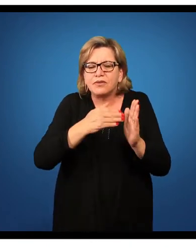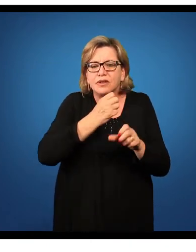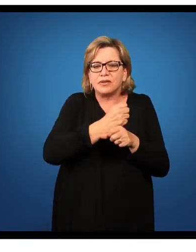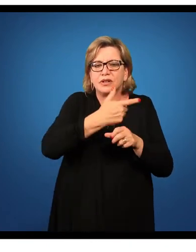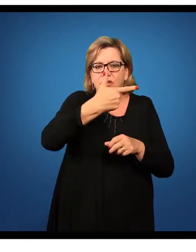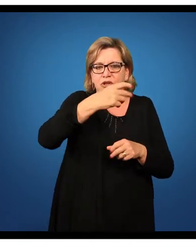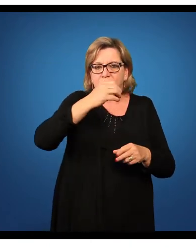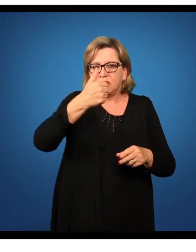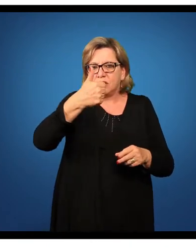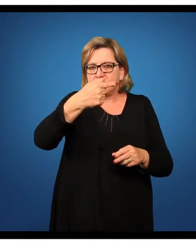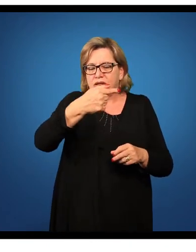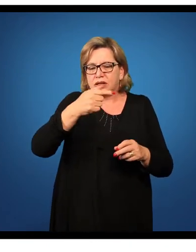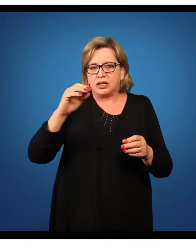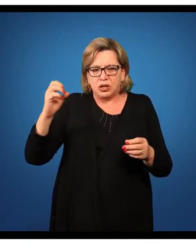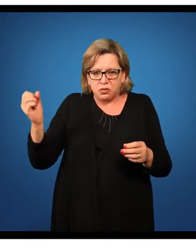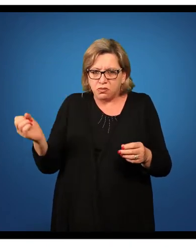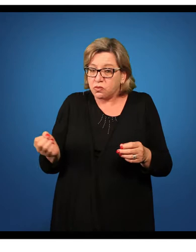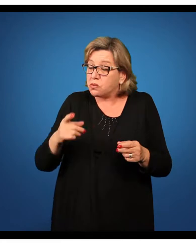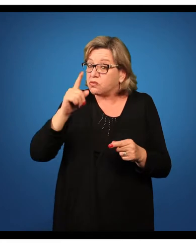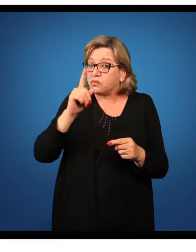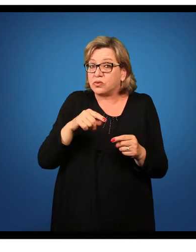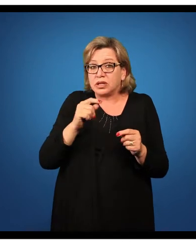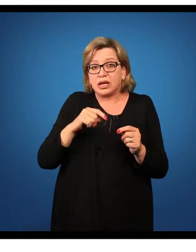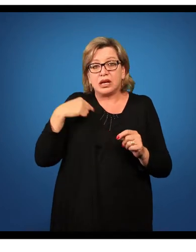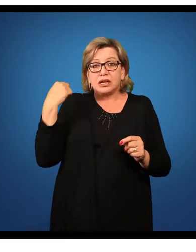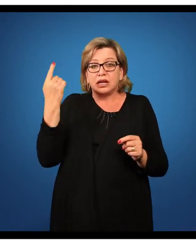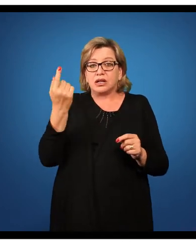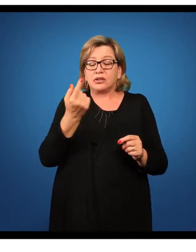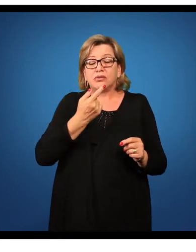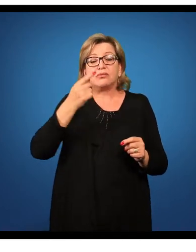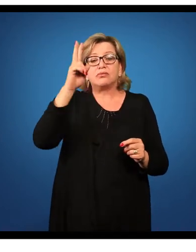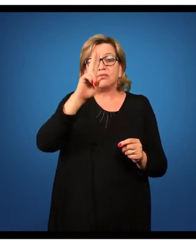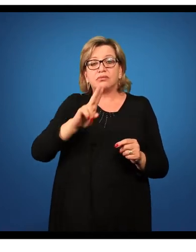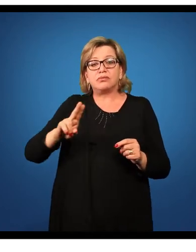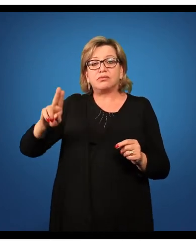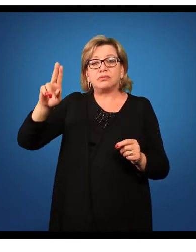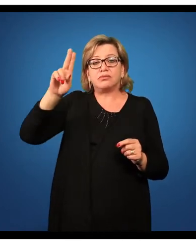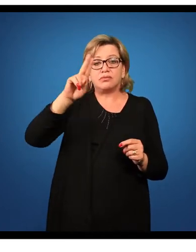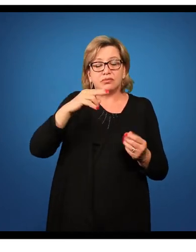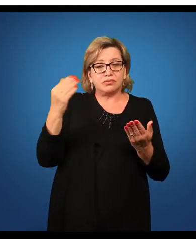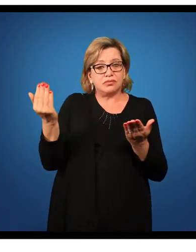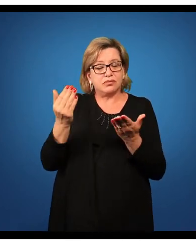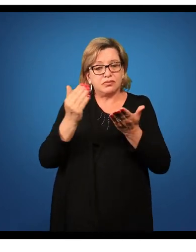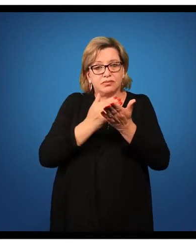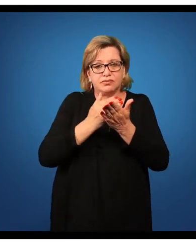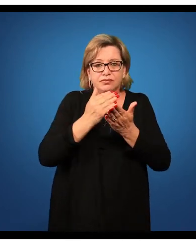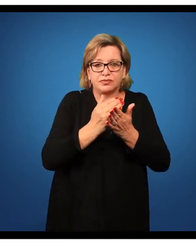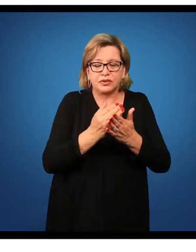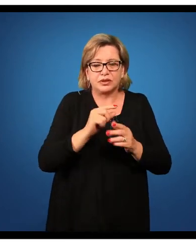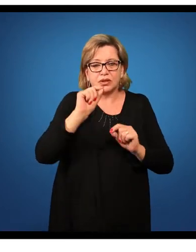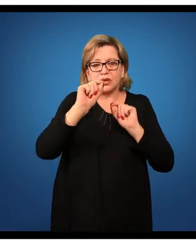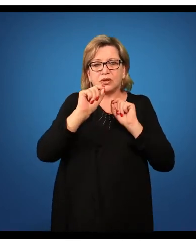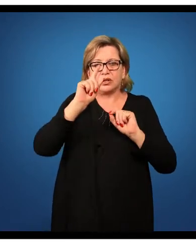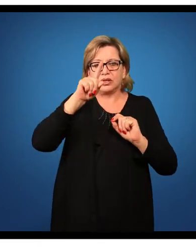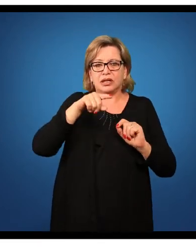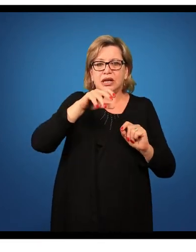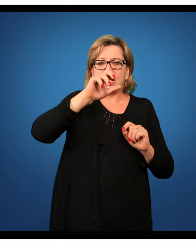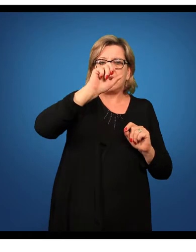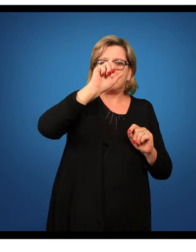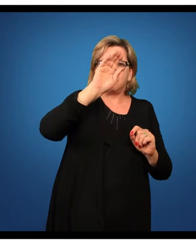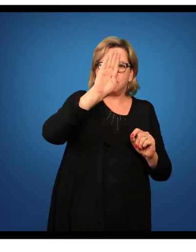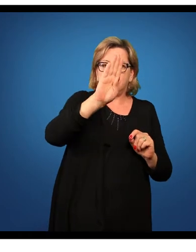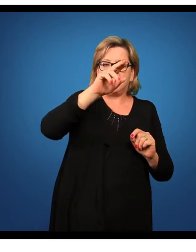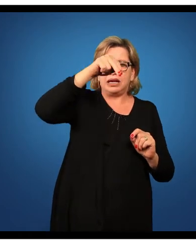recente e que a gente vai utilizar a partir de agora então que seria a bncc